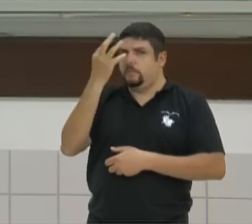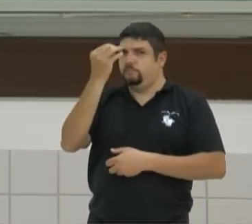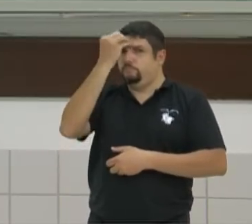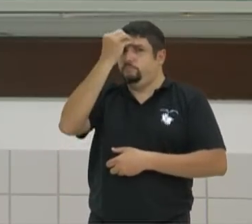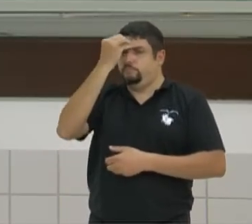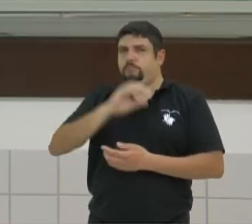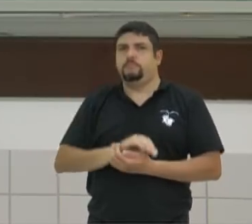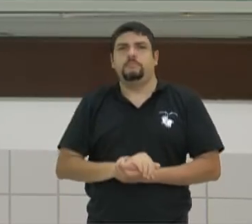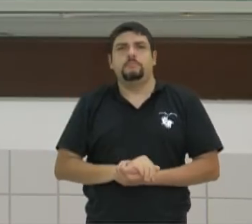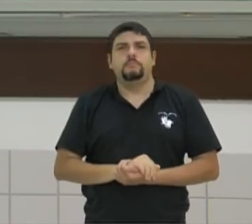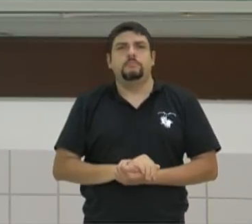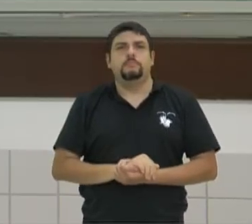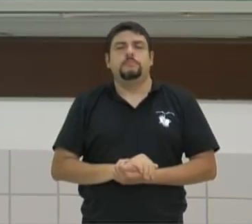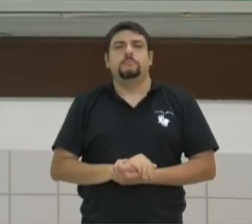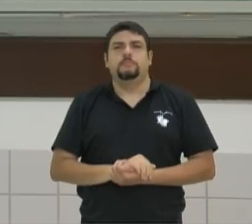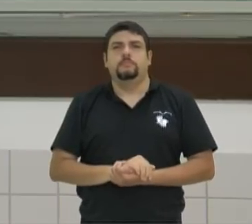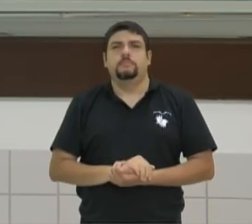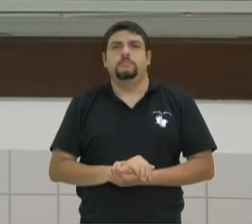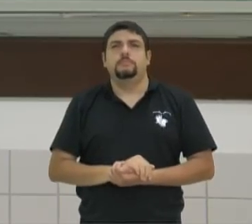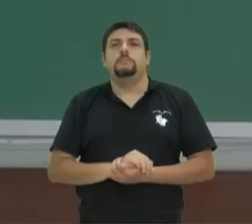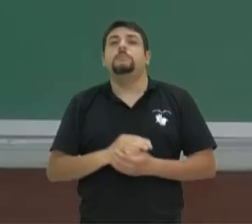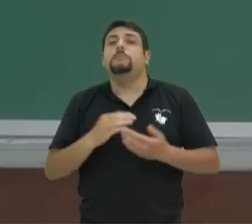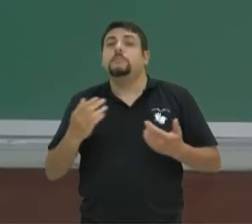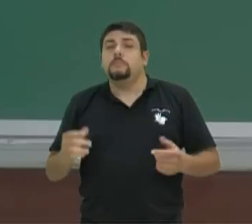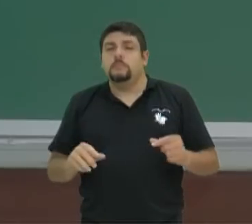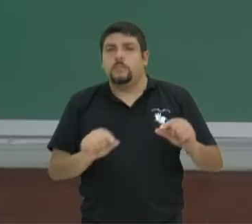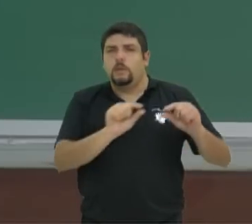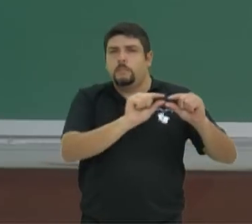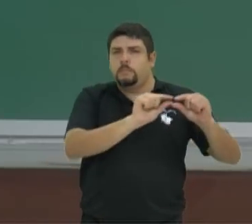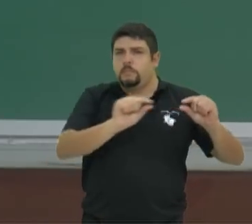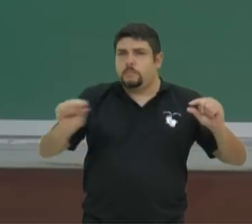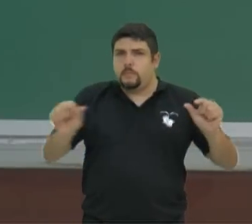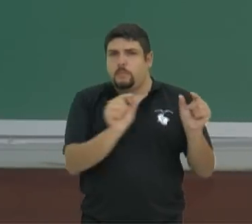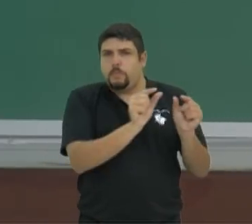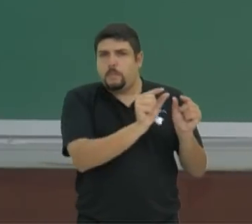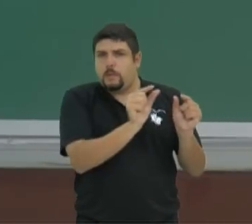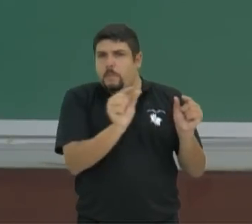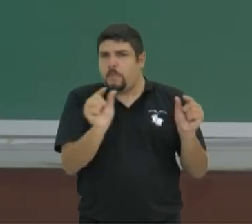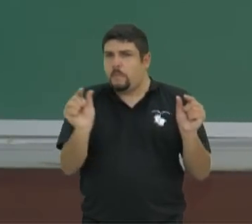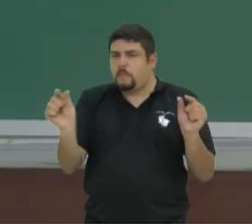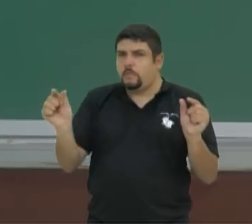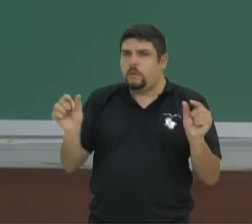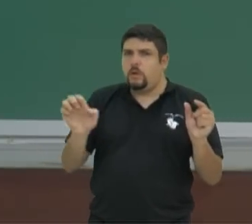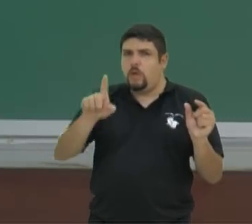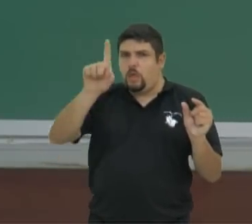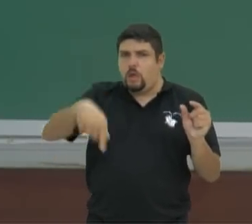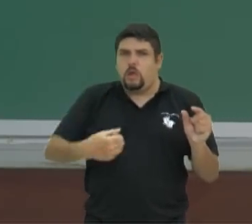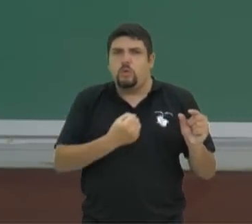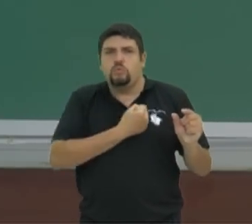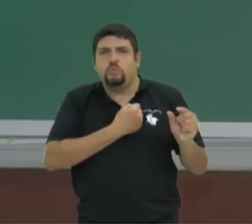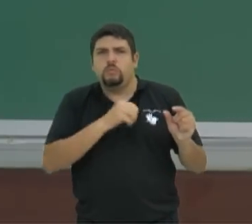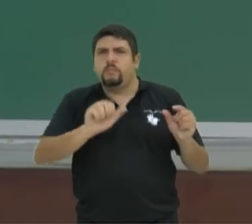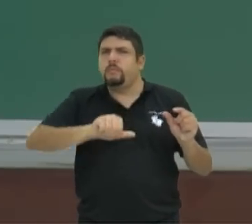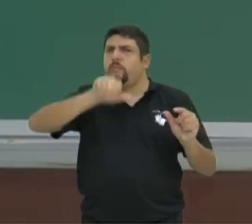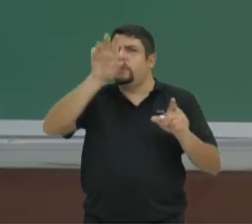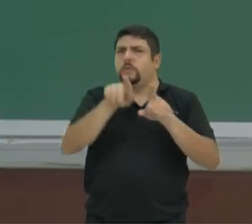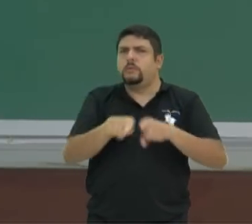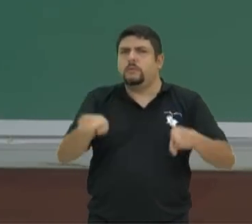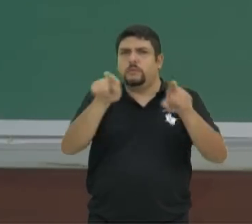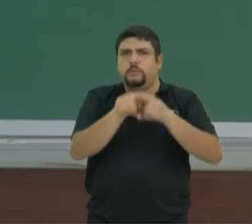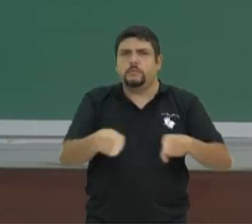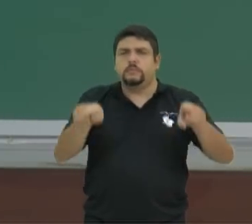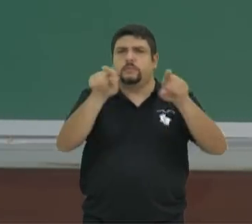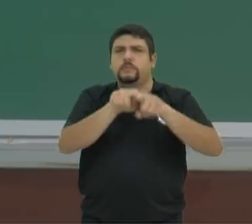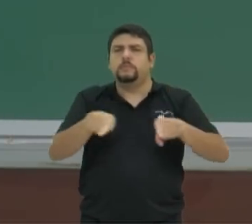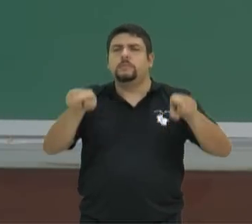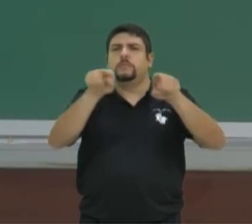bom? Vamos ver o que pediu o exercício. Ó, em um rol, é o dado numérico que possui maior frequência absoluta.